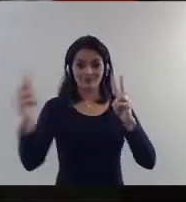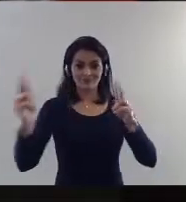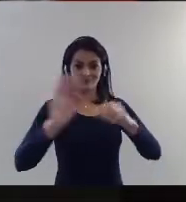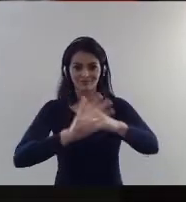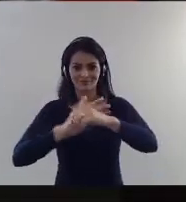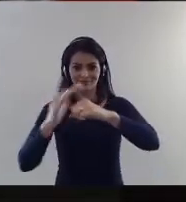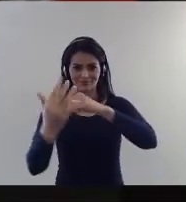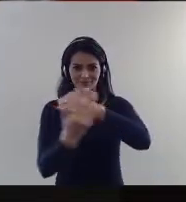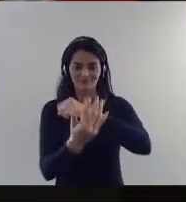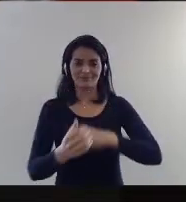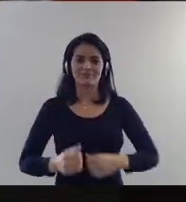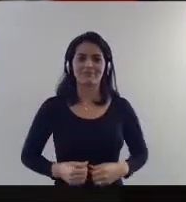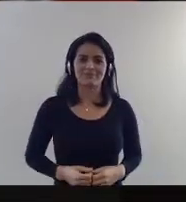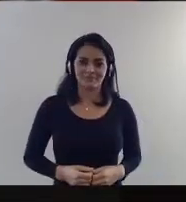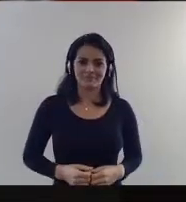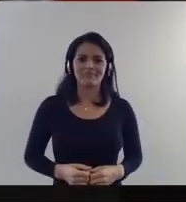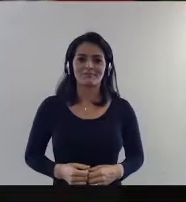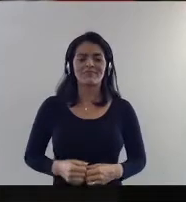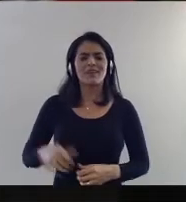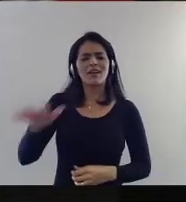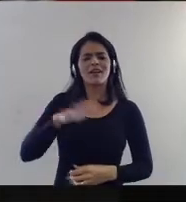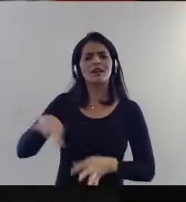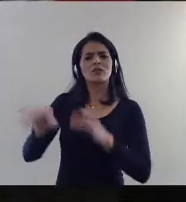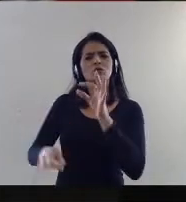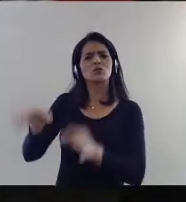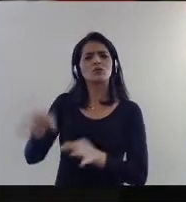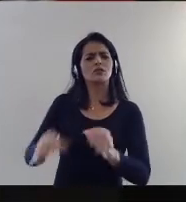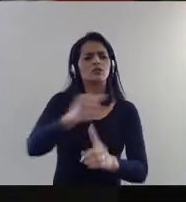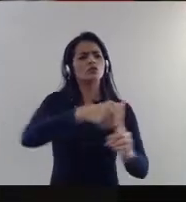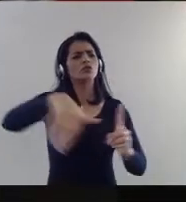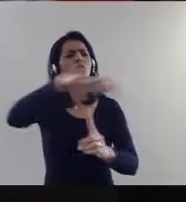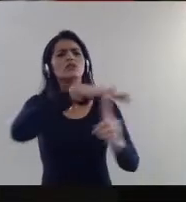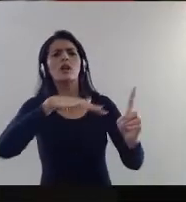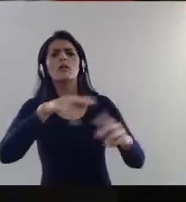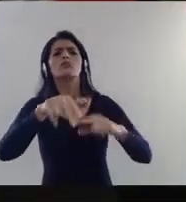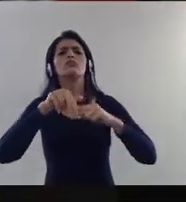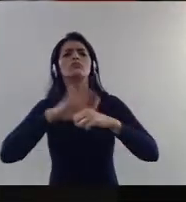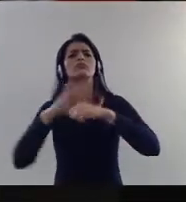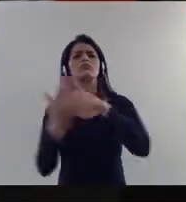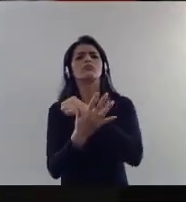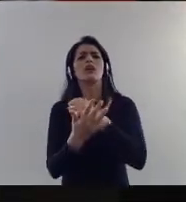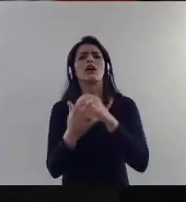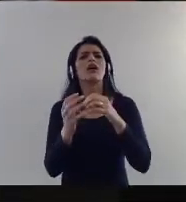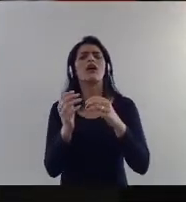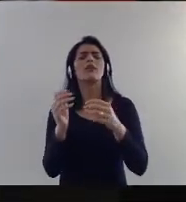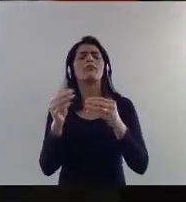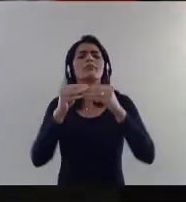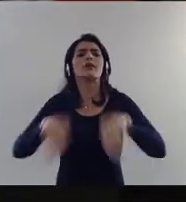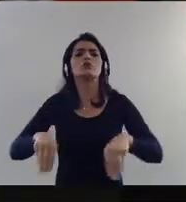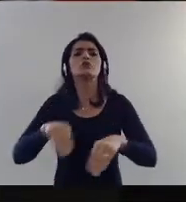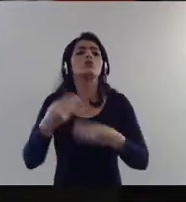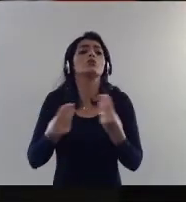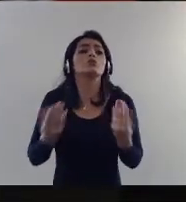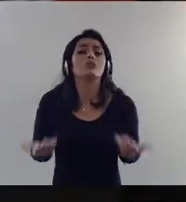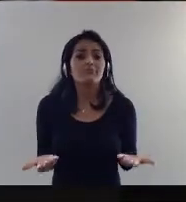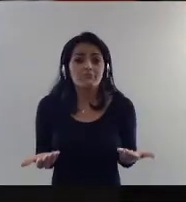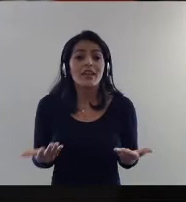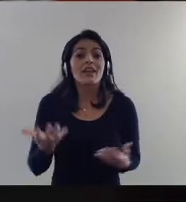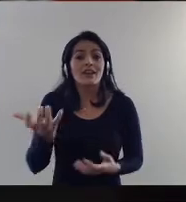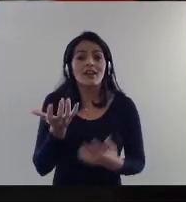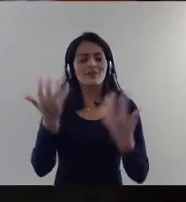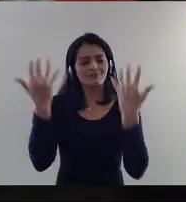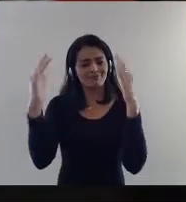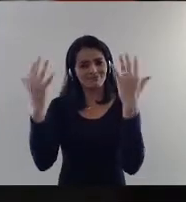Covid-19, repercussões jurídicas e sociais da pandemia. Queria parabenizar